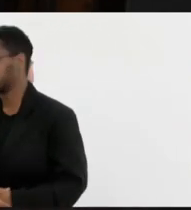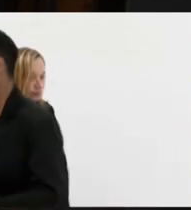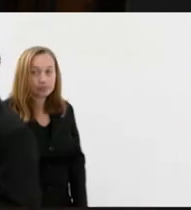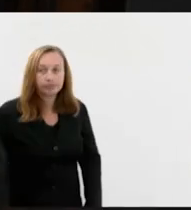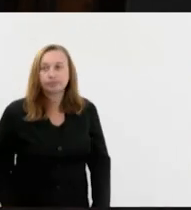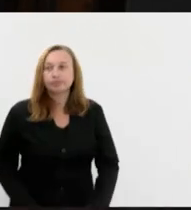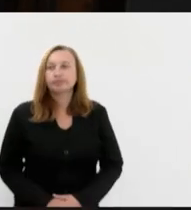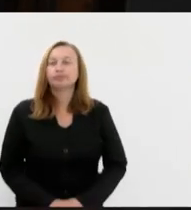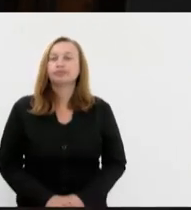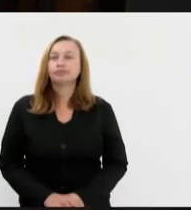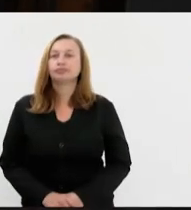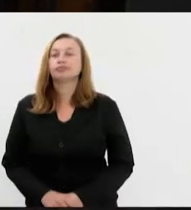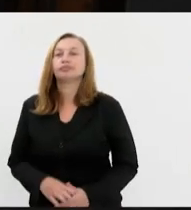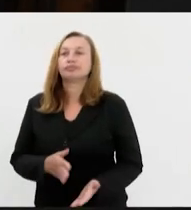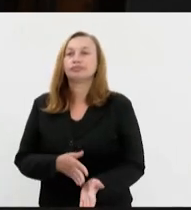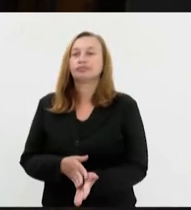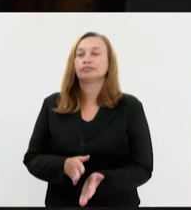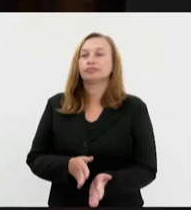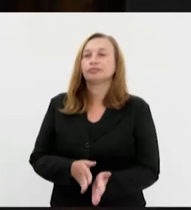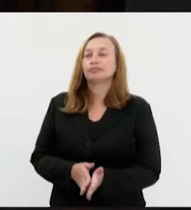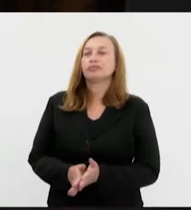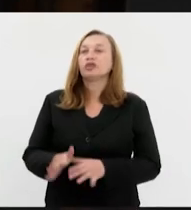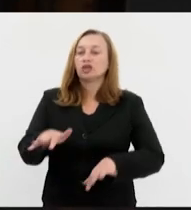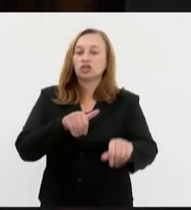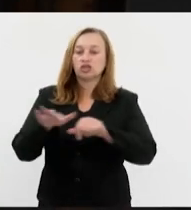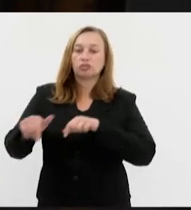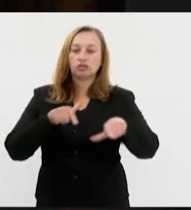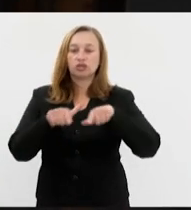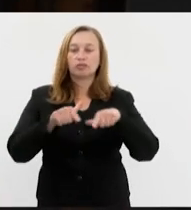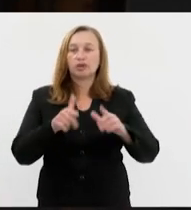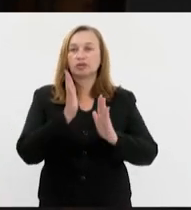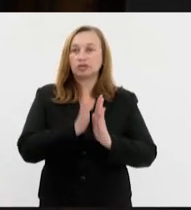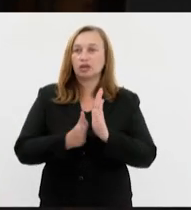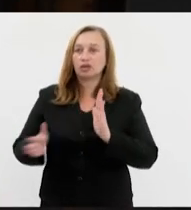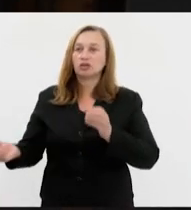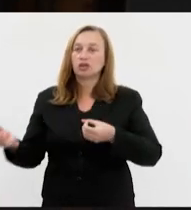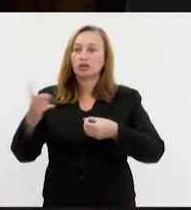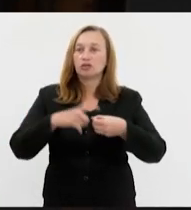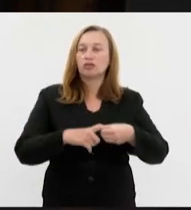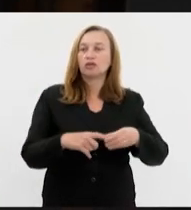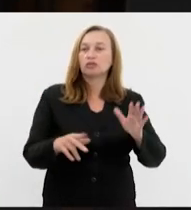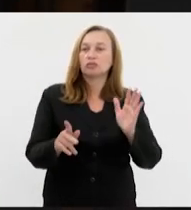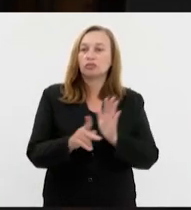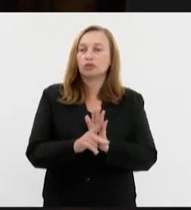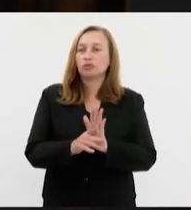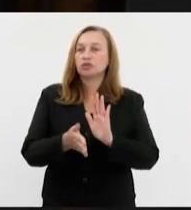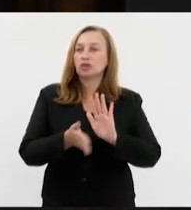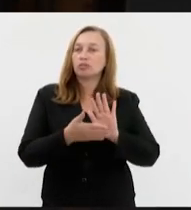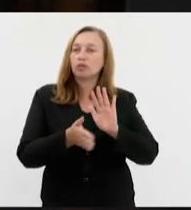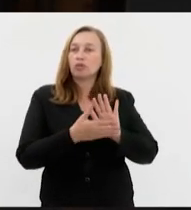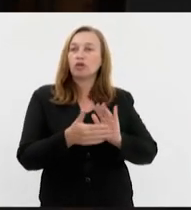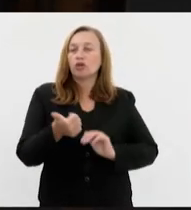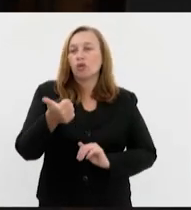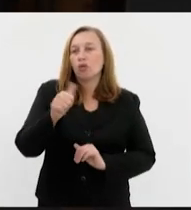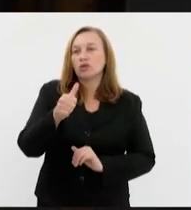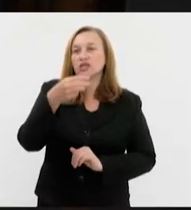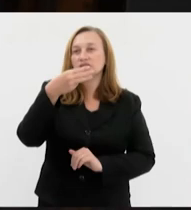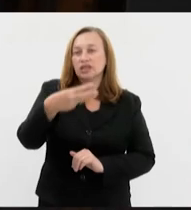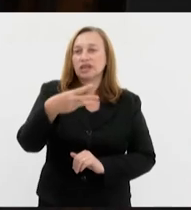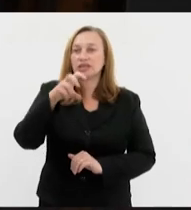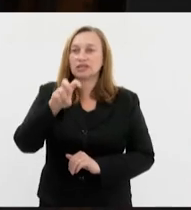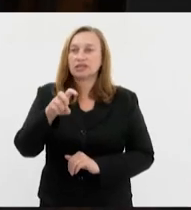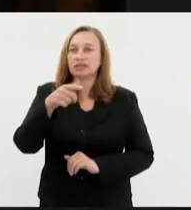redação final. A presença chama os trabalhos à ordem e retorna com a proposta 1135